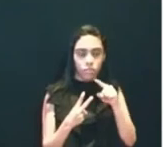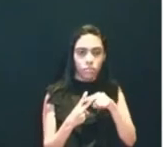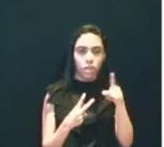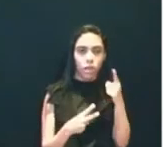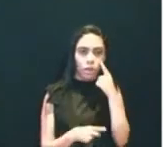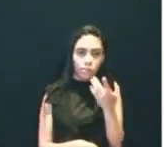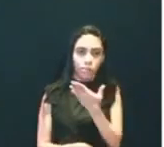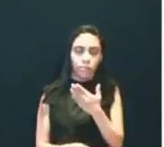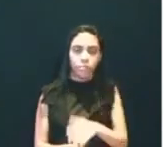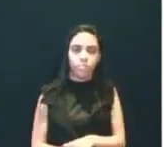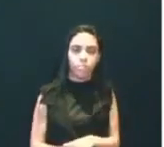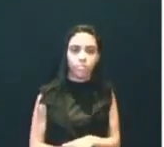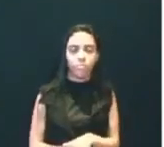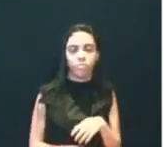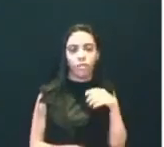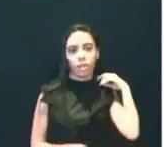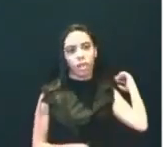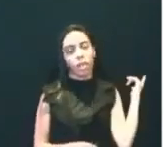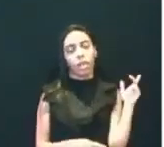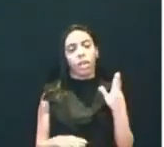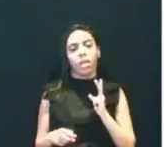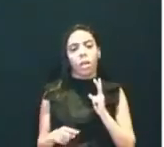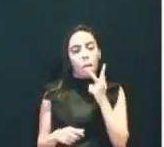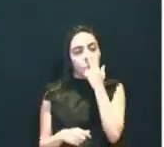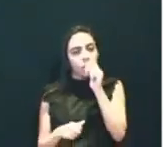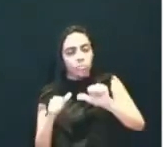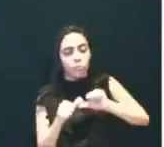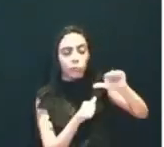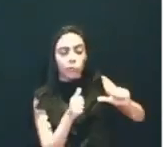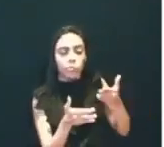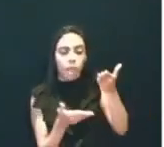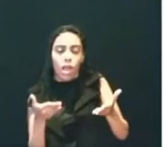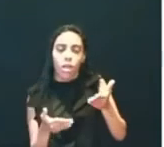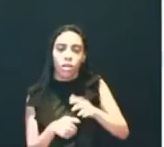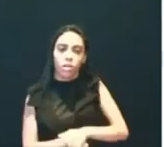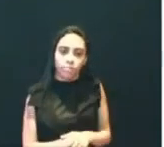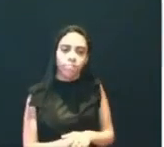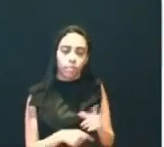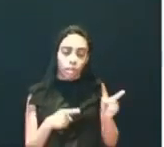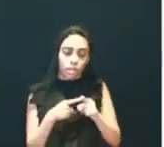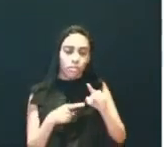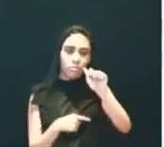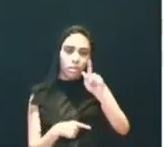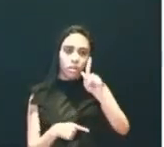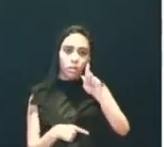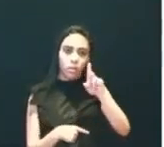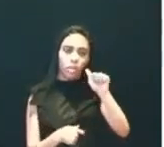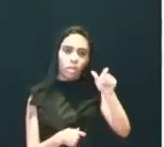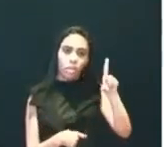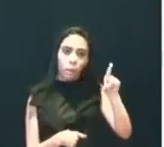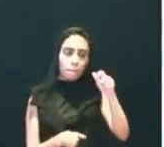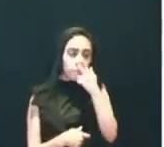o inotuzumab oxazomicina, eles transformaram o tratamento da leucemia linfóide aguda. Eles vêm